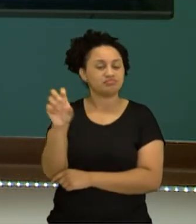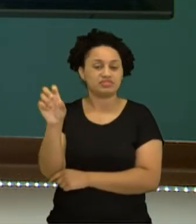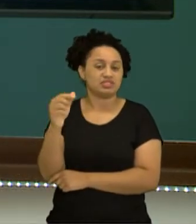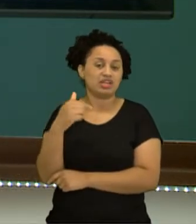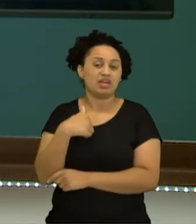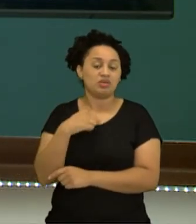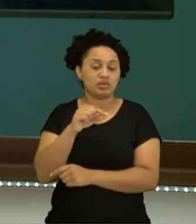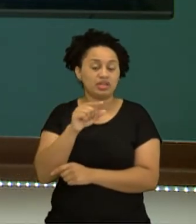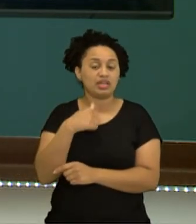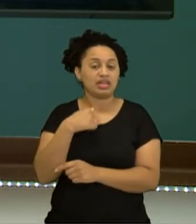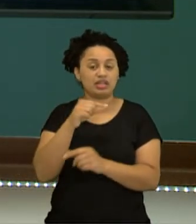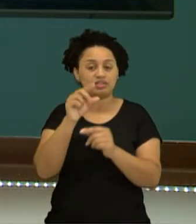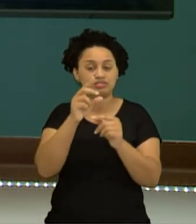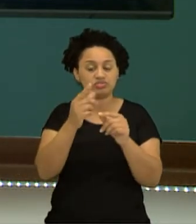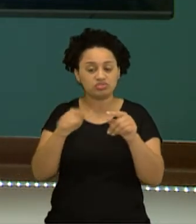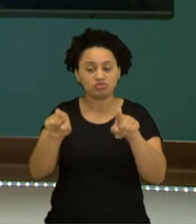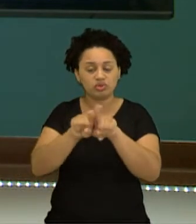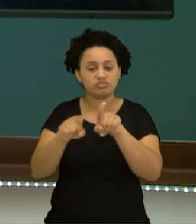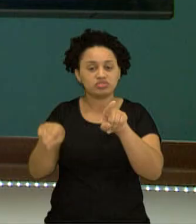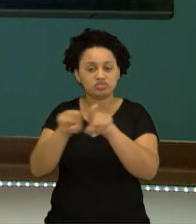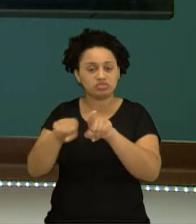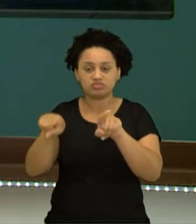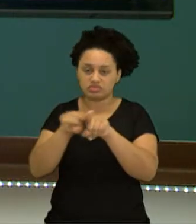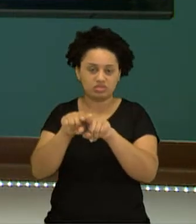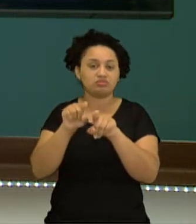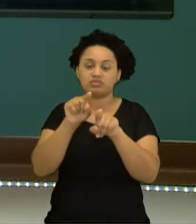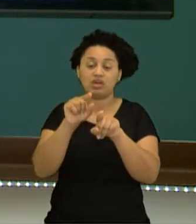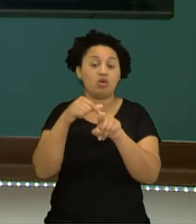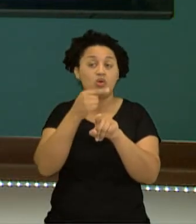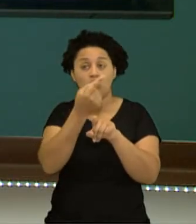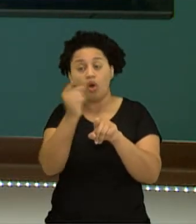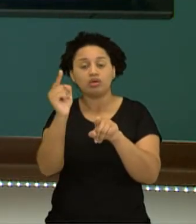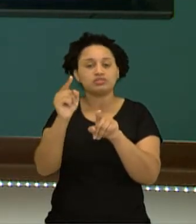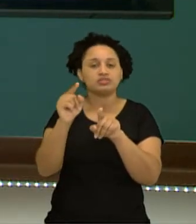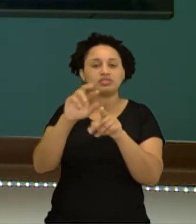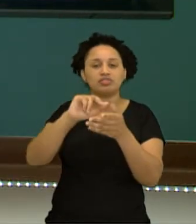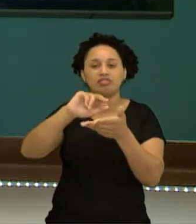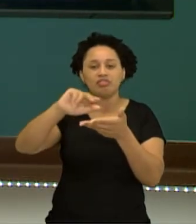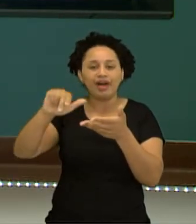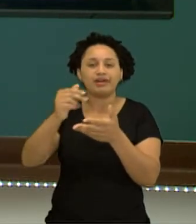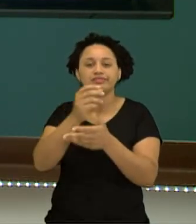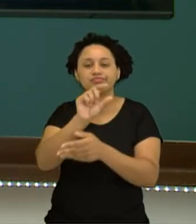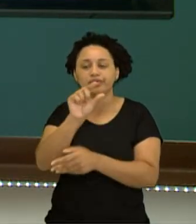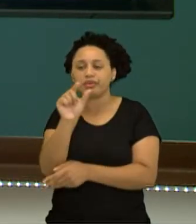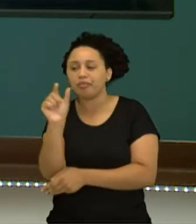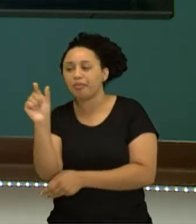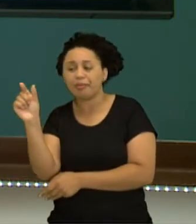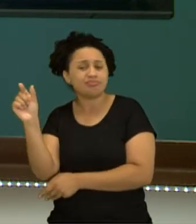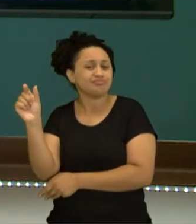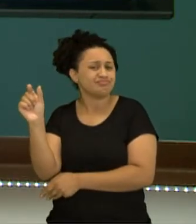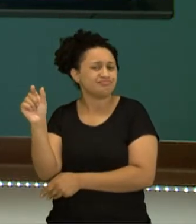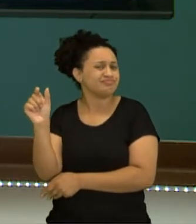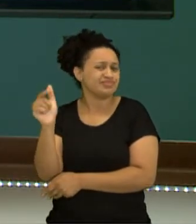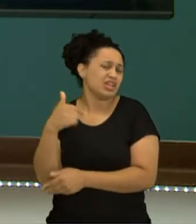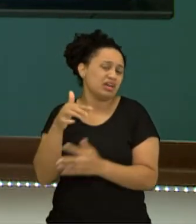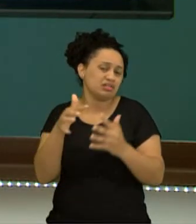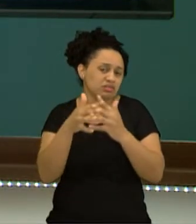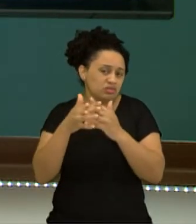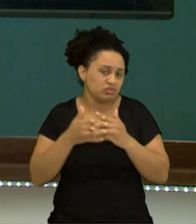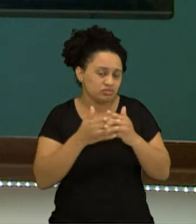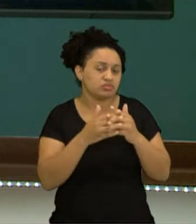uma dízima, que repete sempre o mesmo valor. Ele não vai se repetir, vai ter infinitas casas, mas se repete. Então, nesse